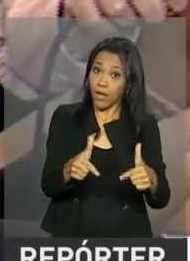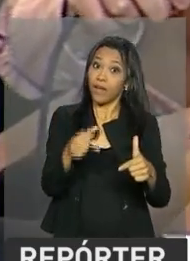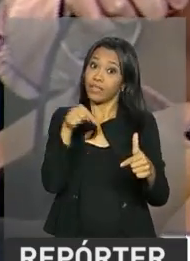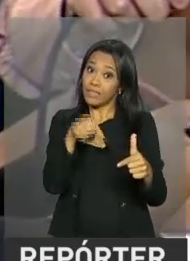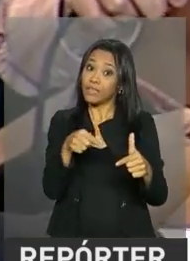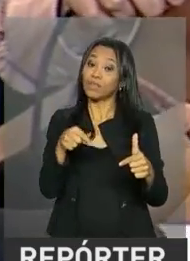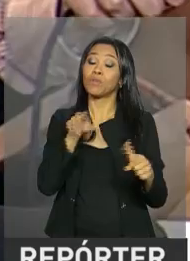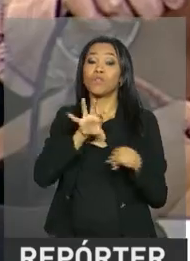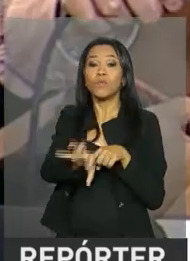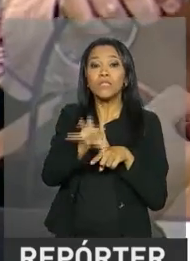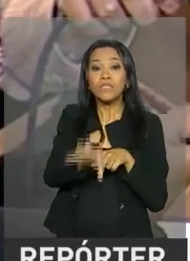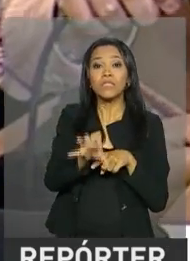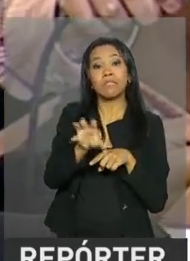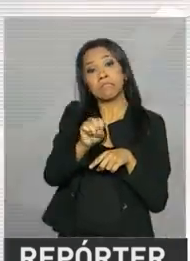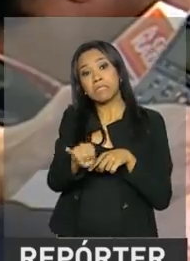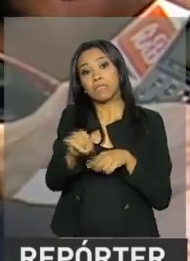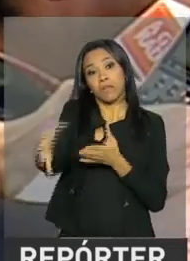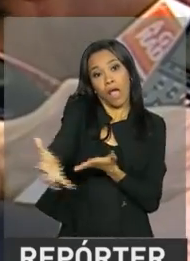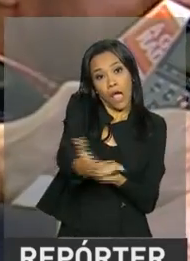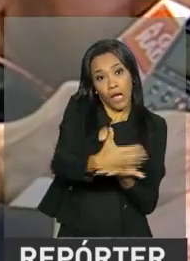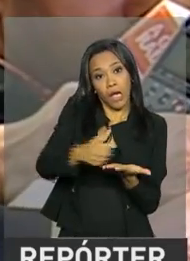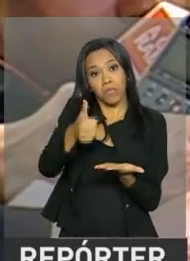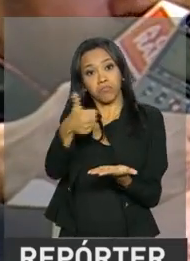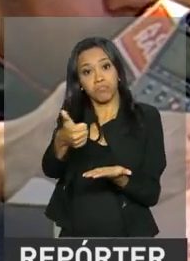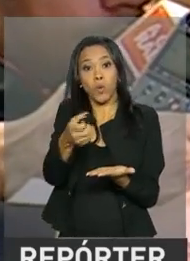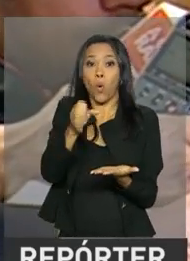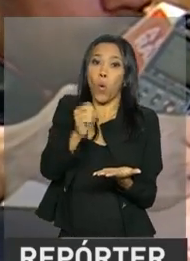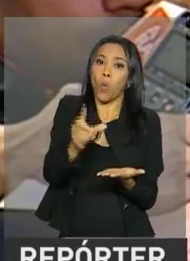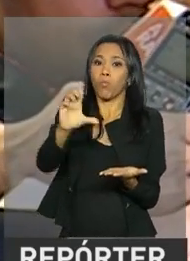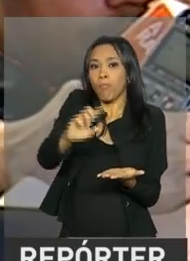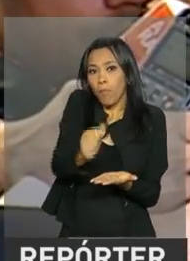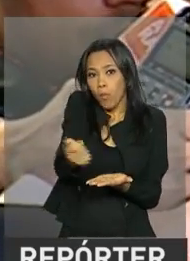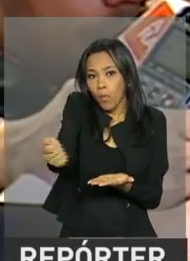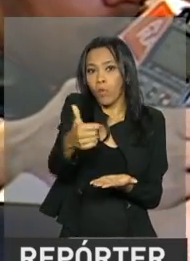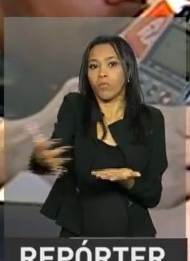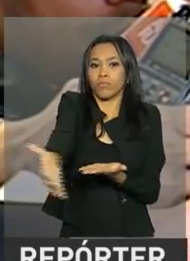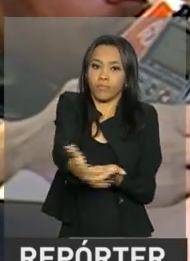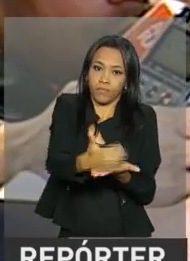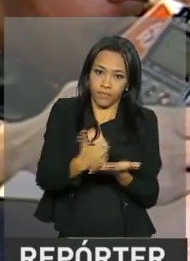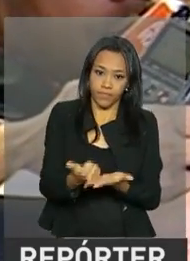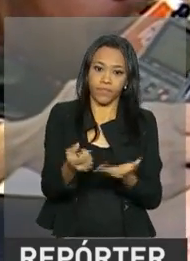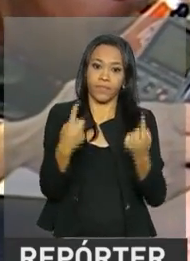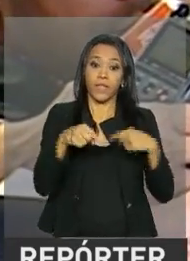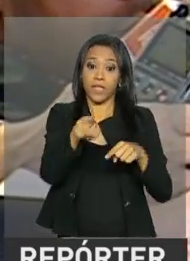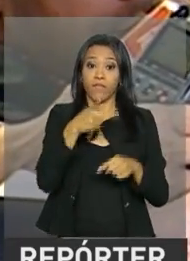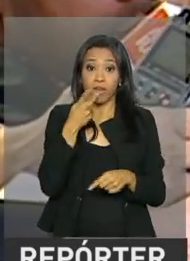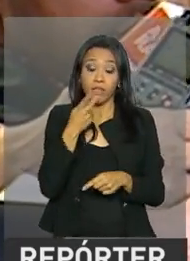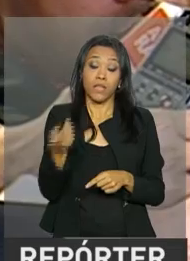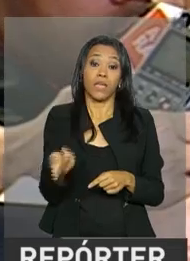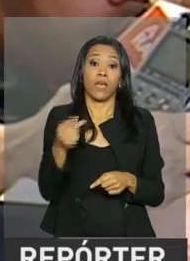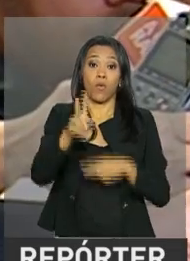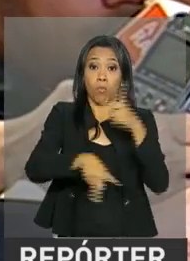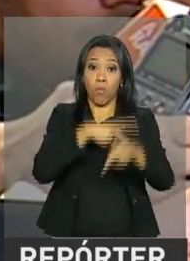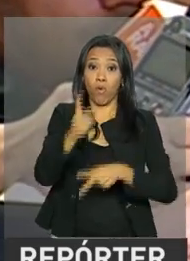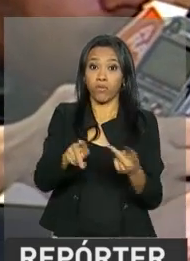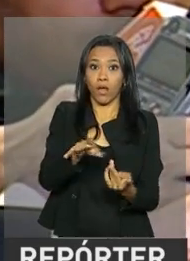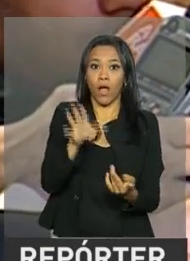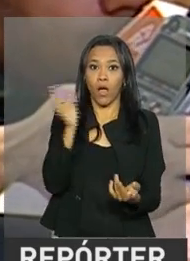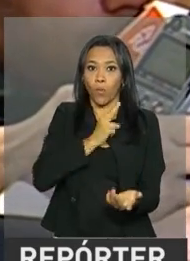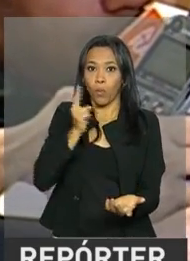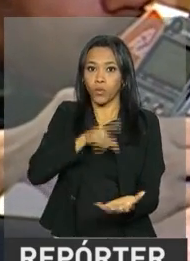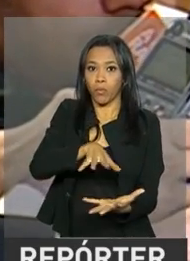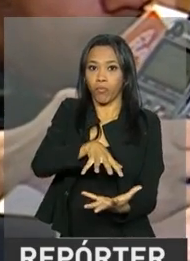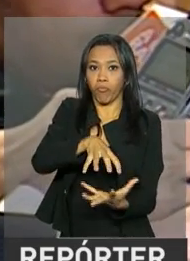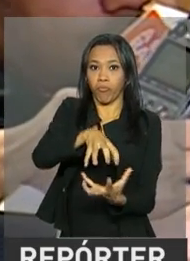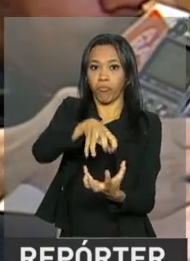previdenciária dois elementos influenciam se não fizermos nada pra despesa crescer muito porque a população envelhece muito rápido né a gente fica cada vez mais